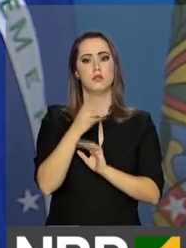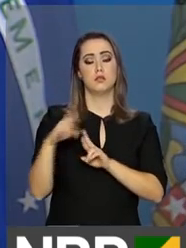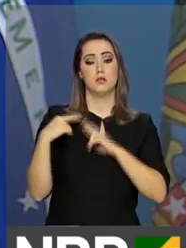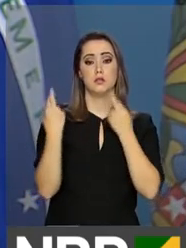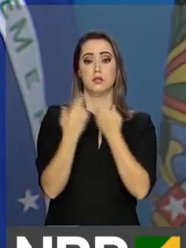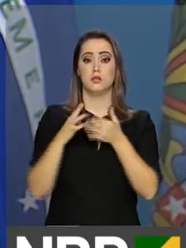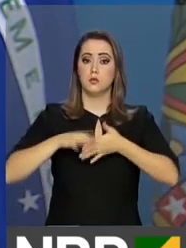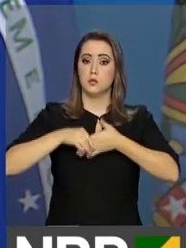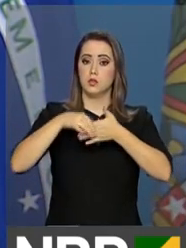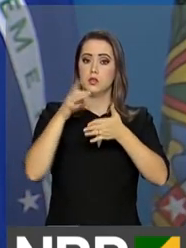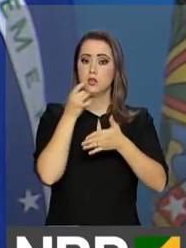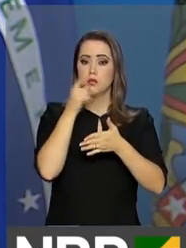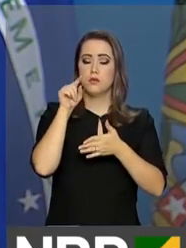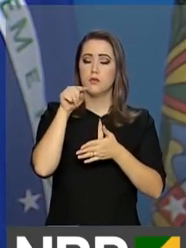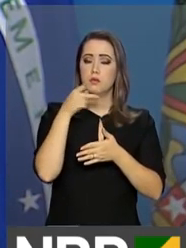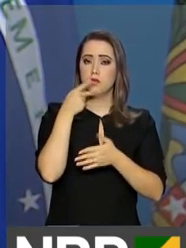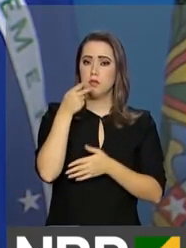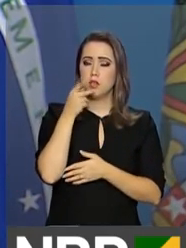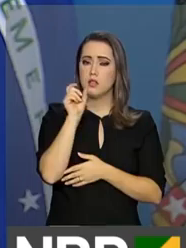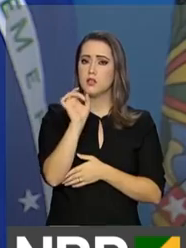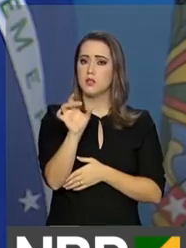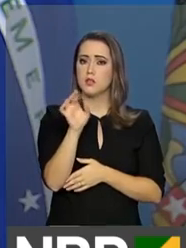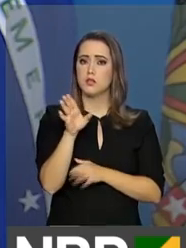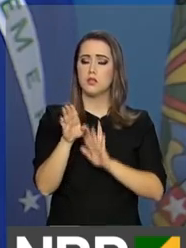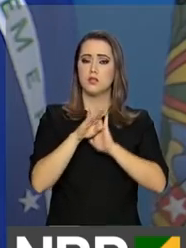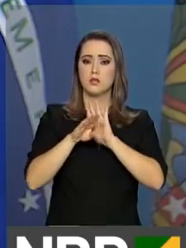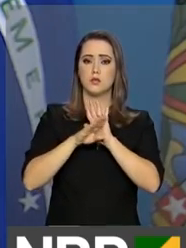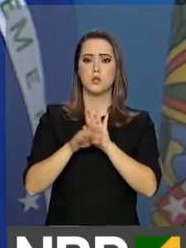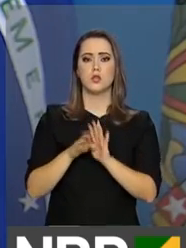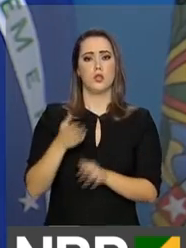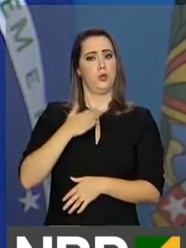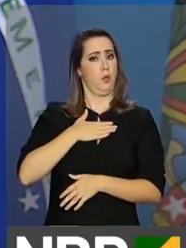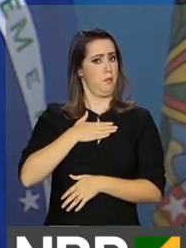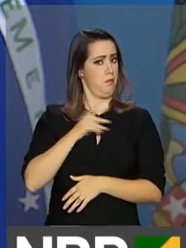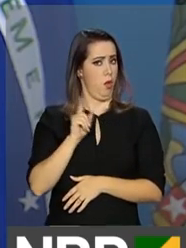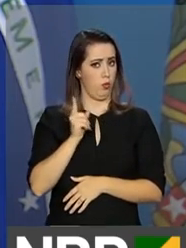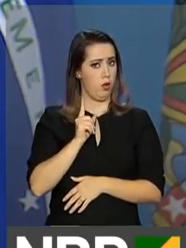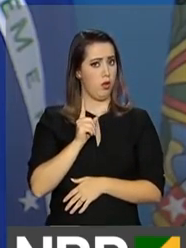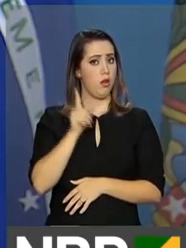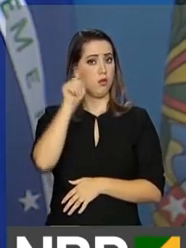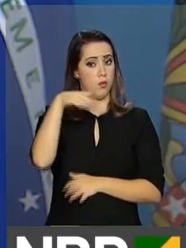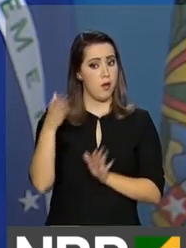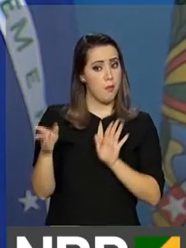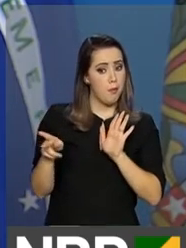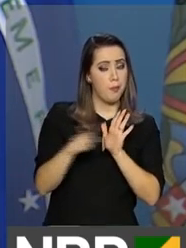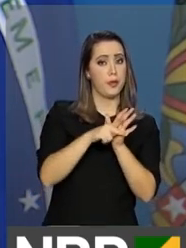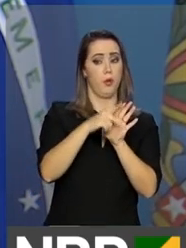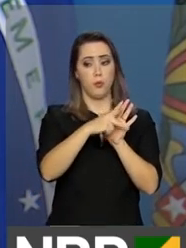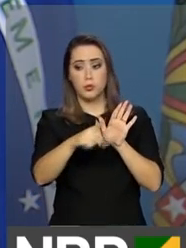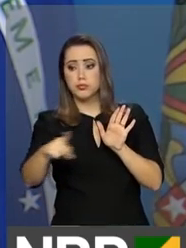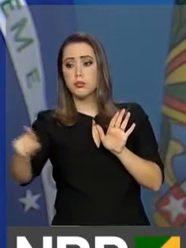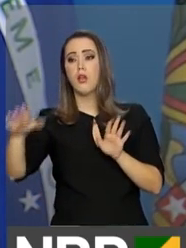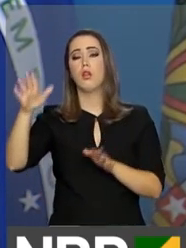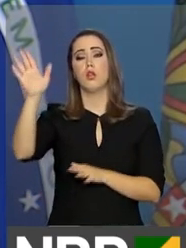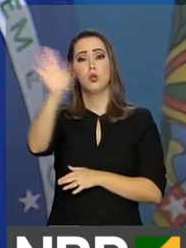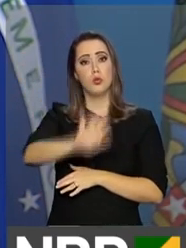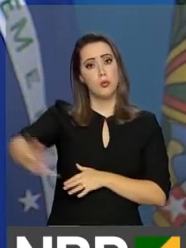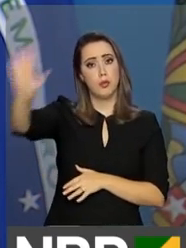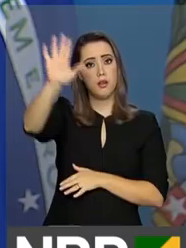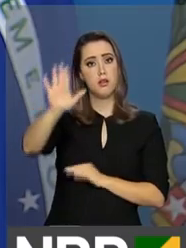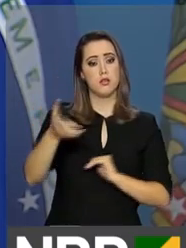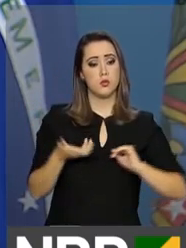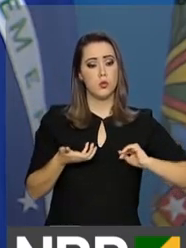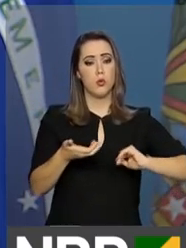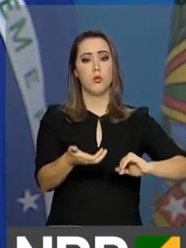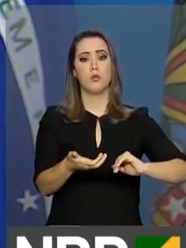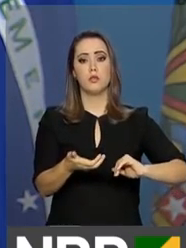líderes, bastou eu dizer, olha aqui, este projeto não é meu, não é do governo apenas, é um projeto do país, é um projeto do parlamento brasileiro, é